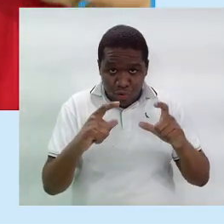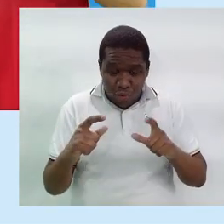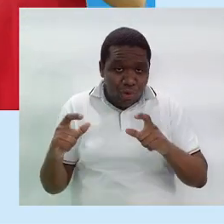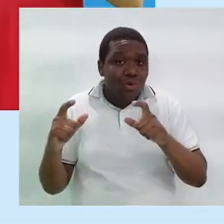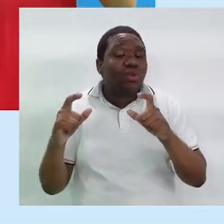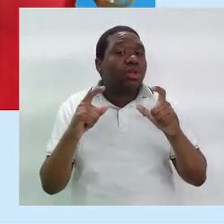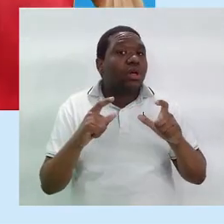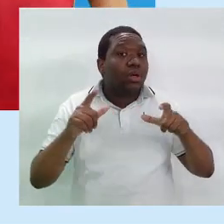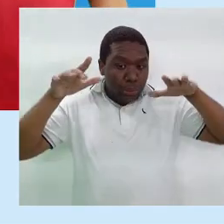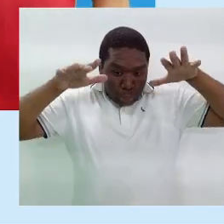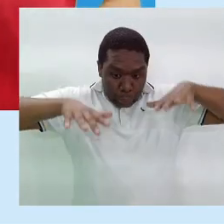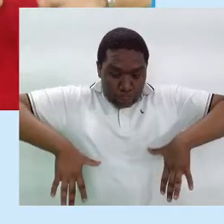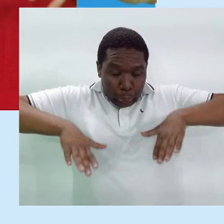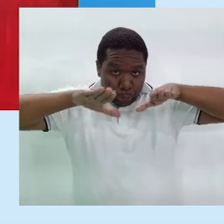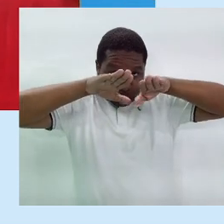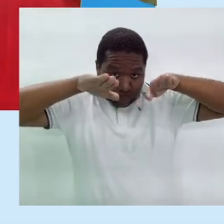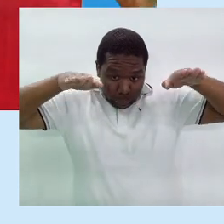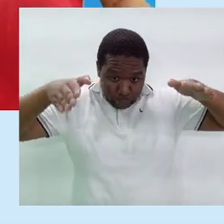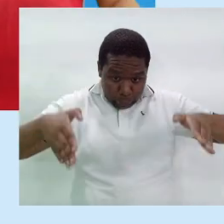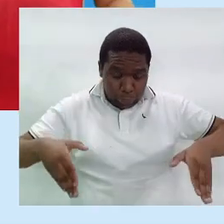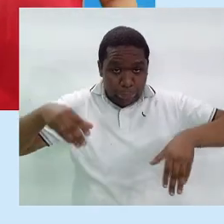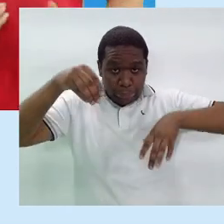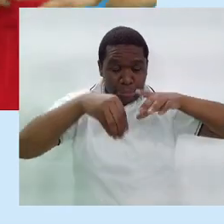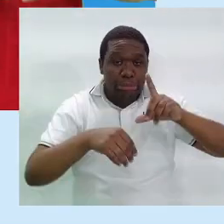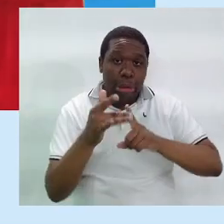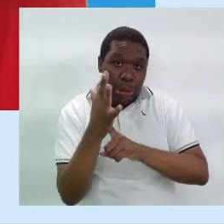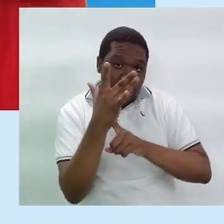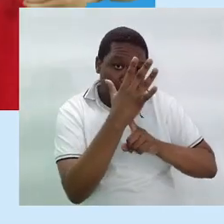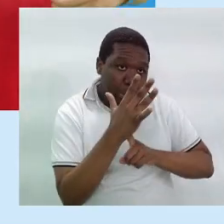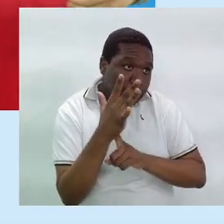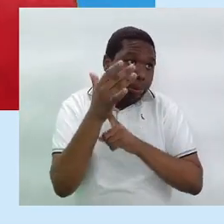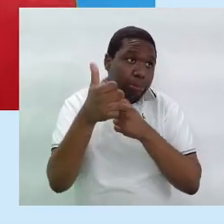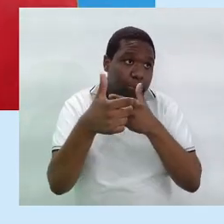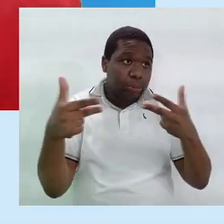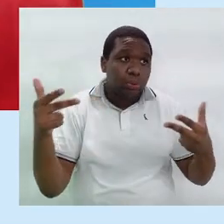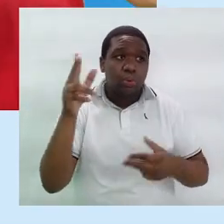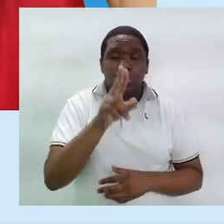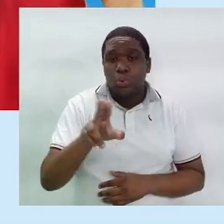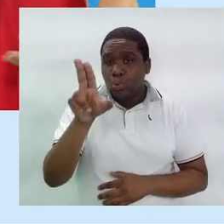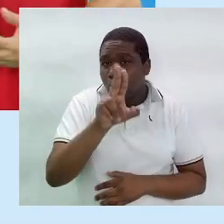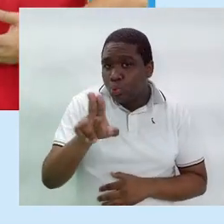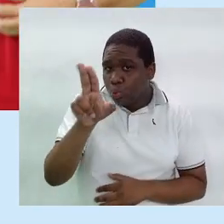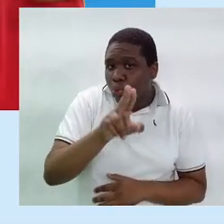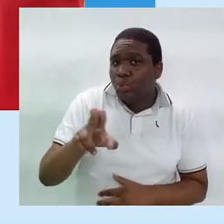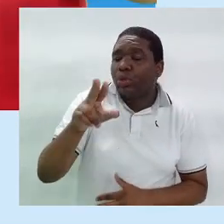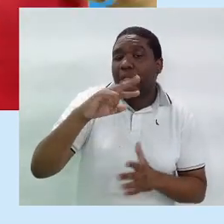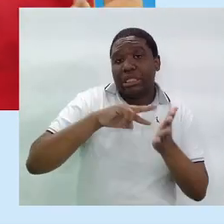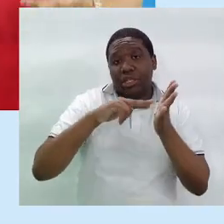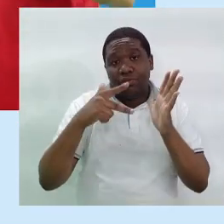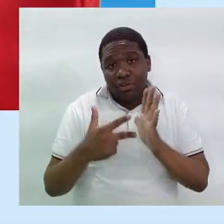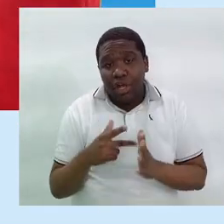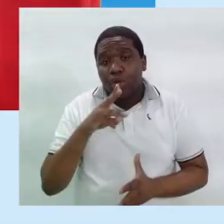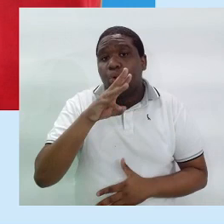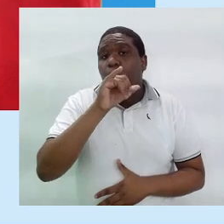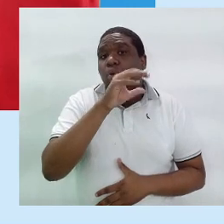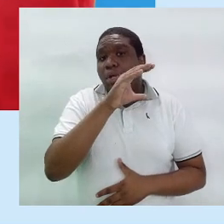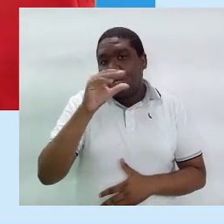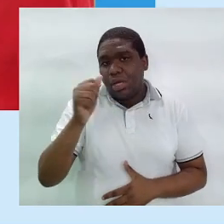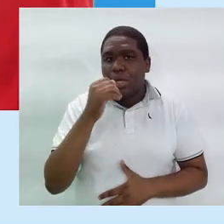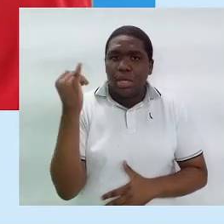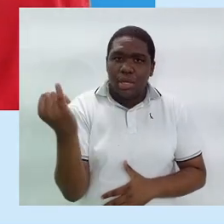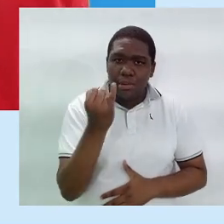de um altar, objetos, certo? Utilizados objetos, símbolos da Wicca, é